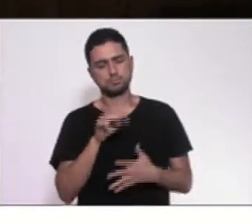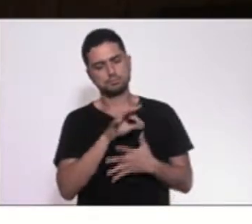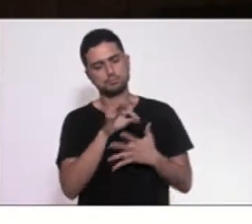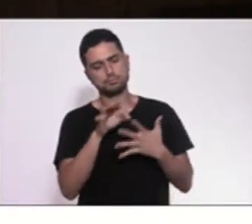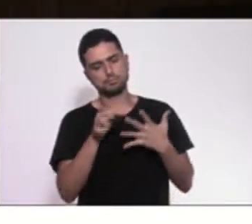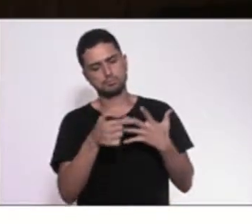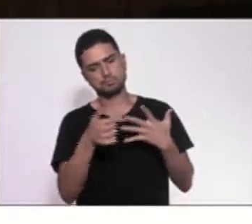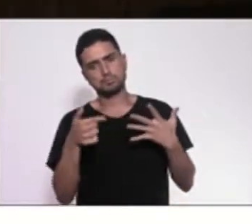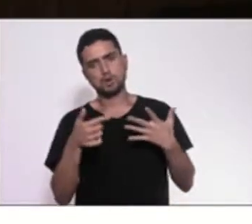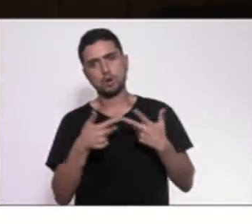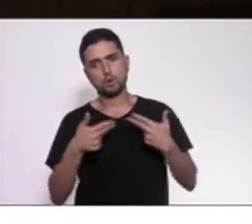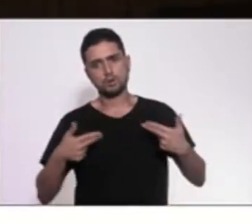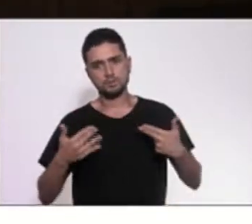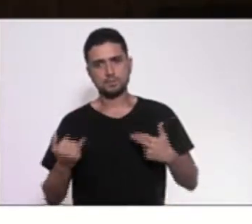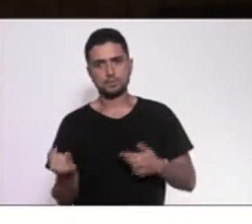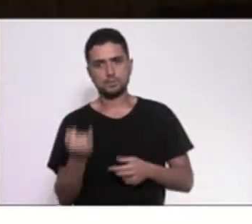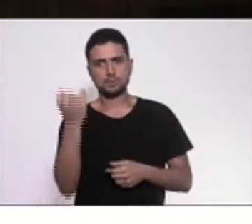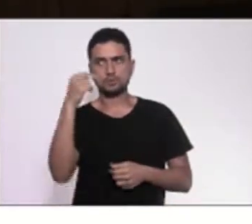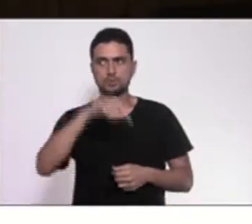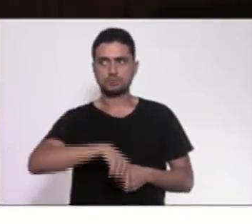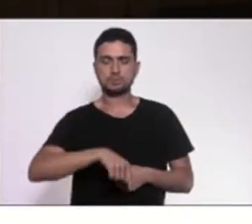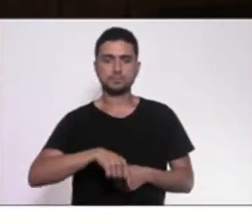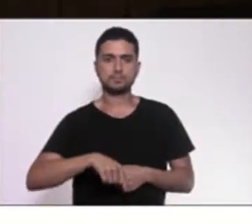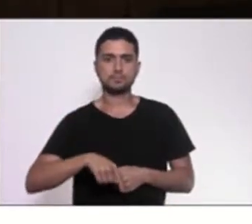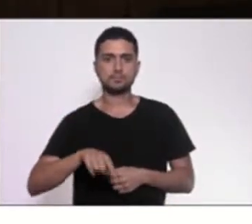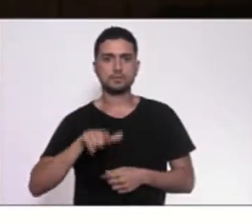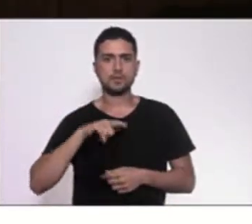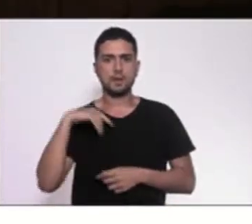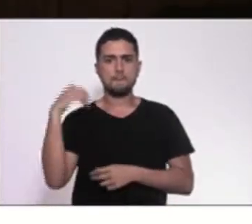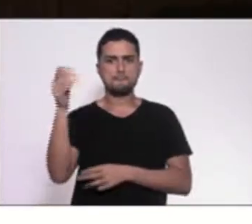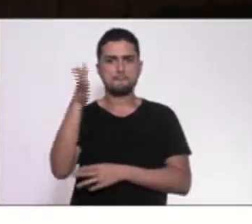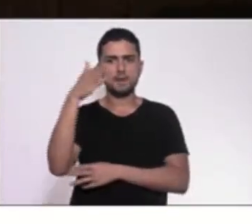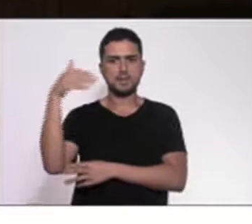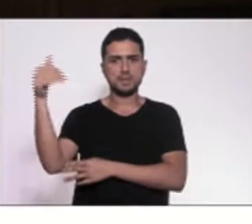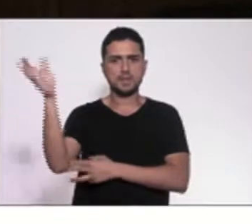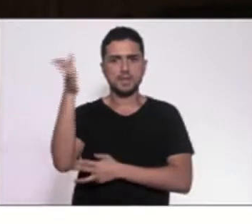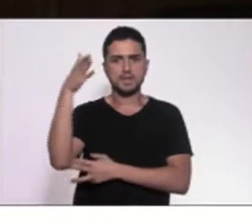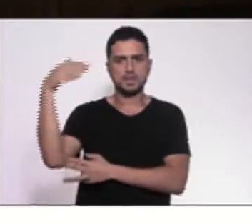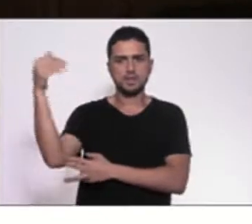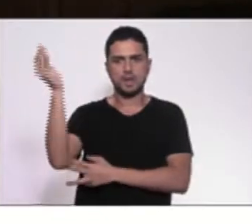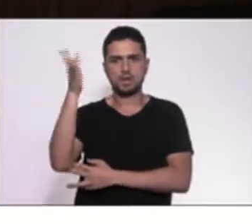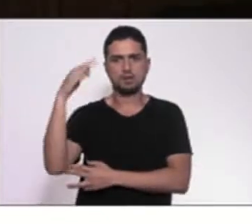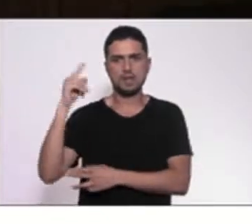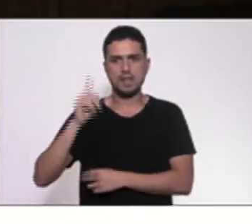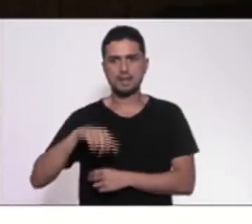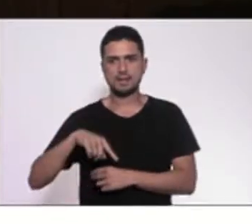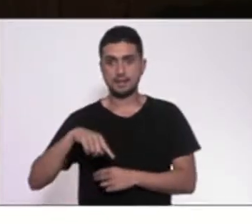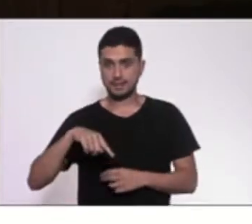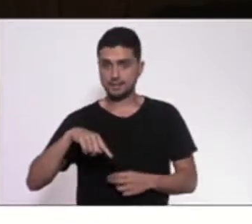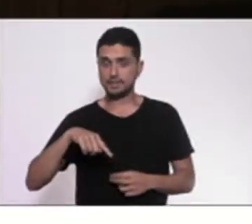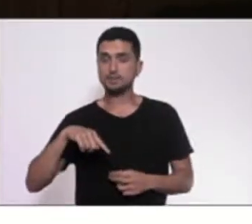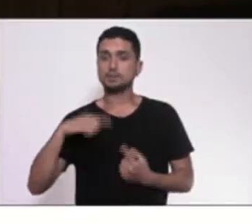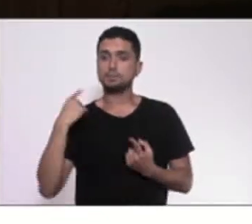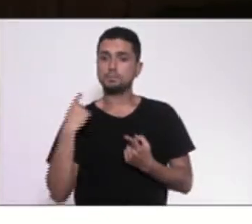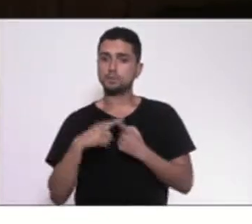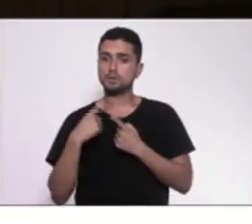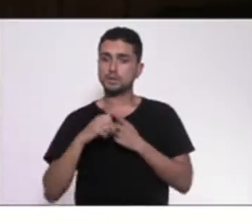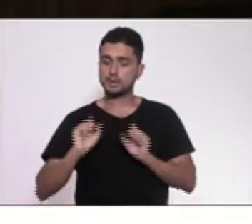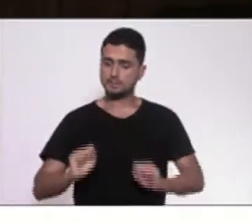no parlamento, pela essa bandeira levantada pelas deputadas Dani e deputada